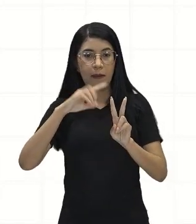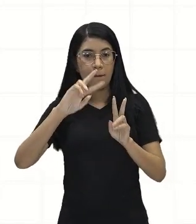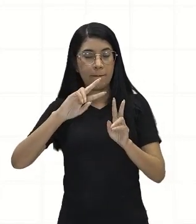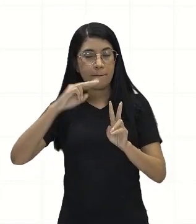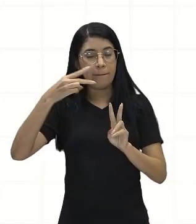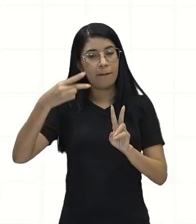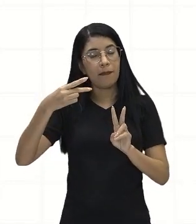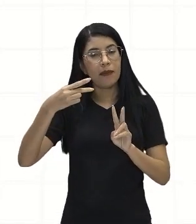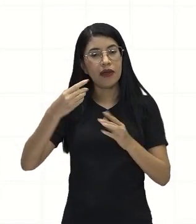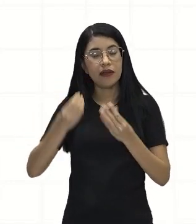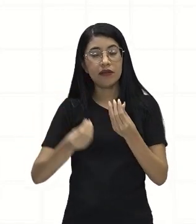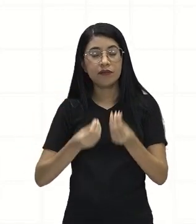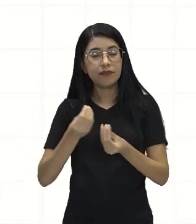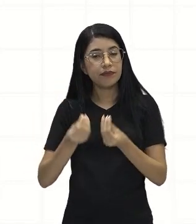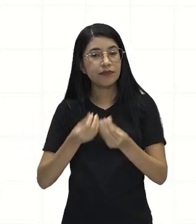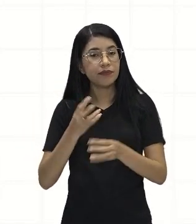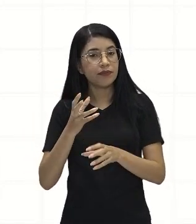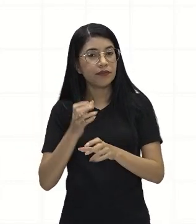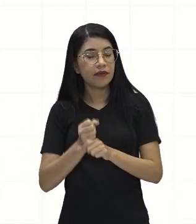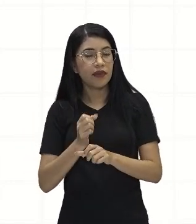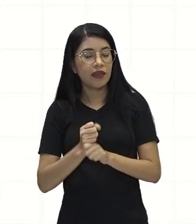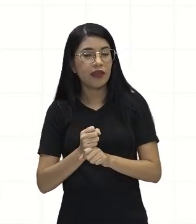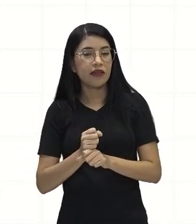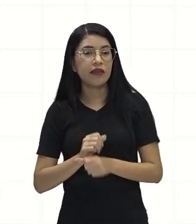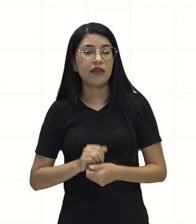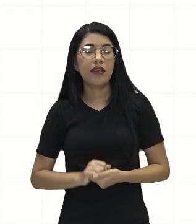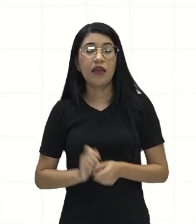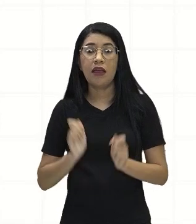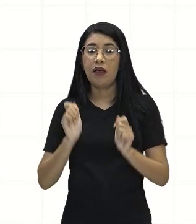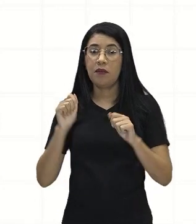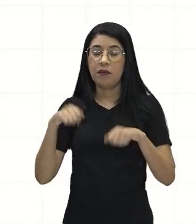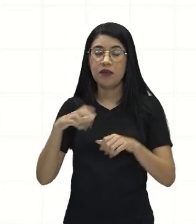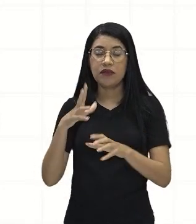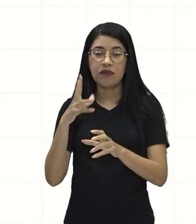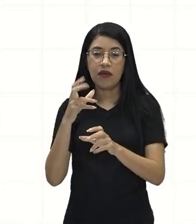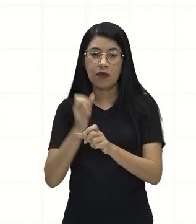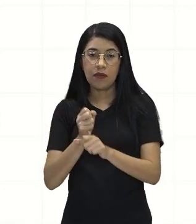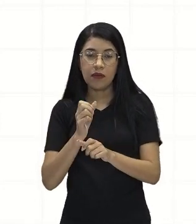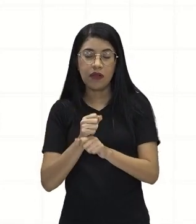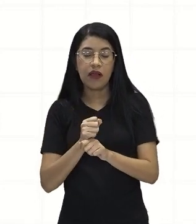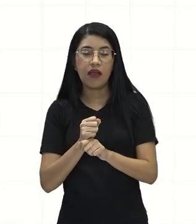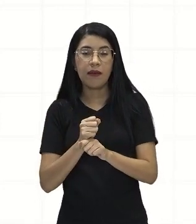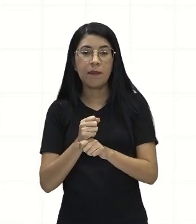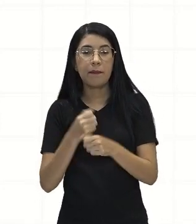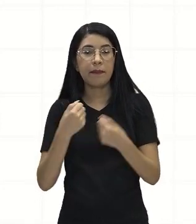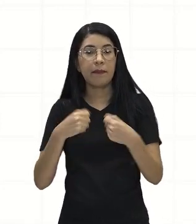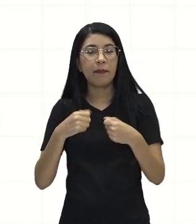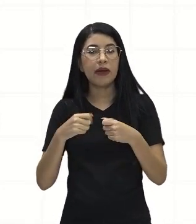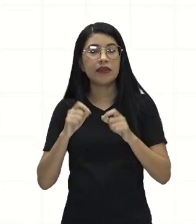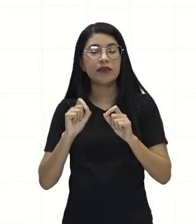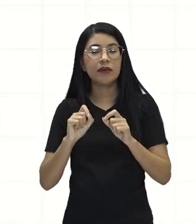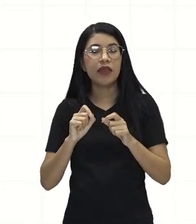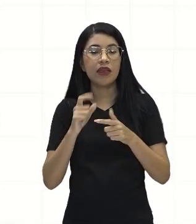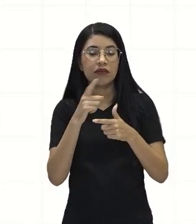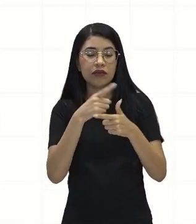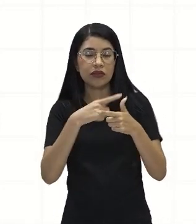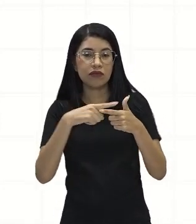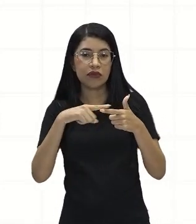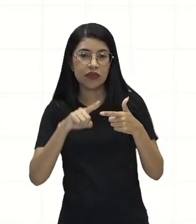você faça o seguinte, olha, para se calcular a raiz quadrada de uma potência, basta dividirmos